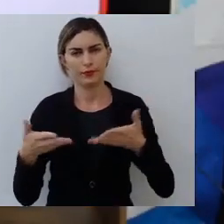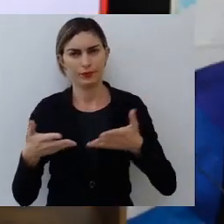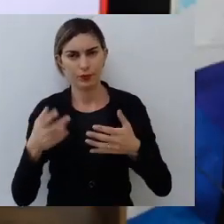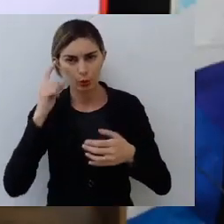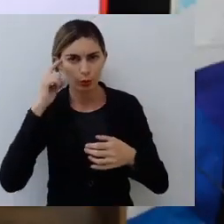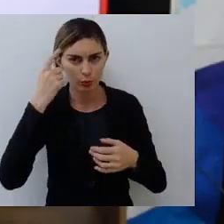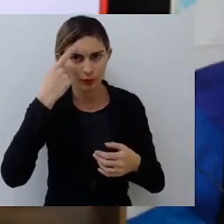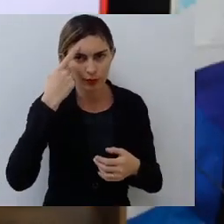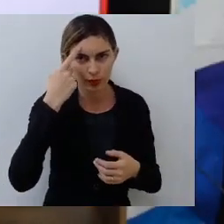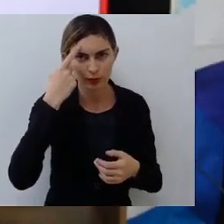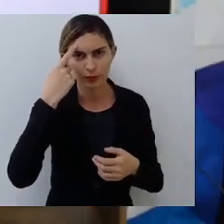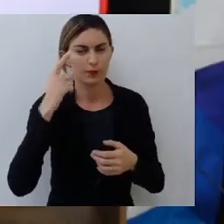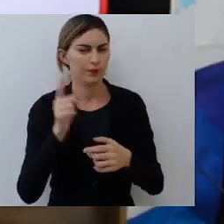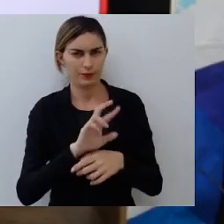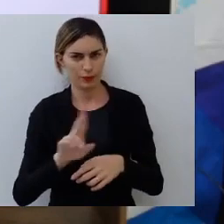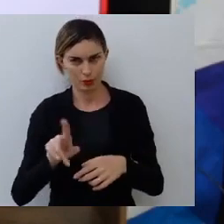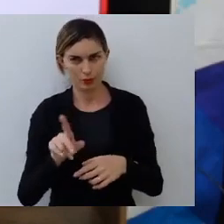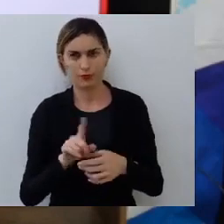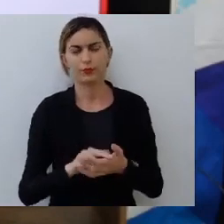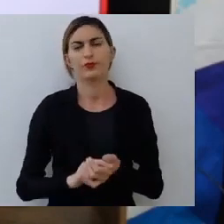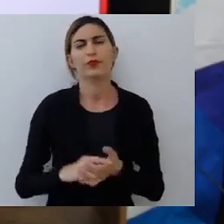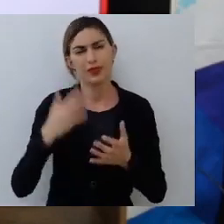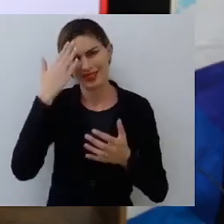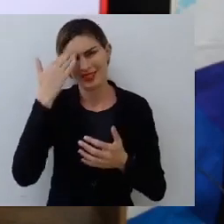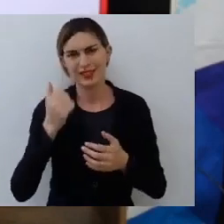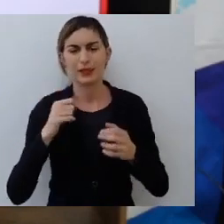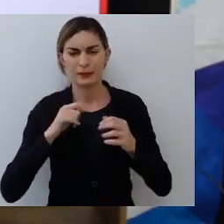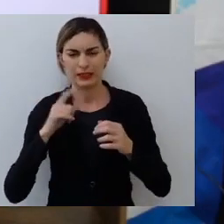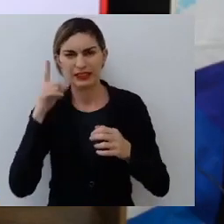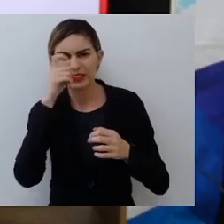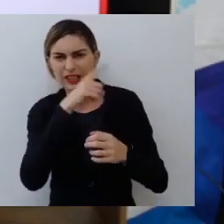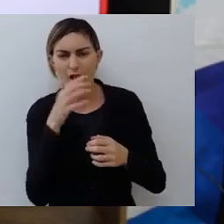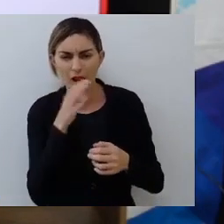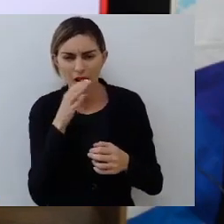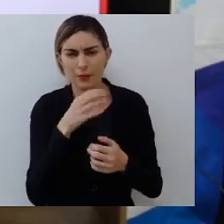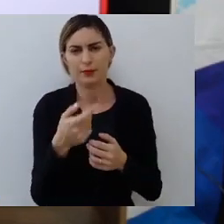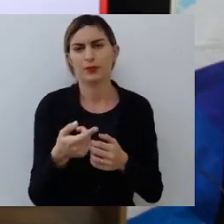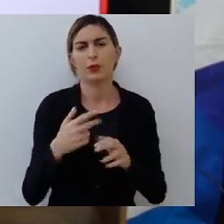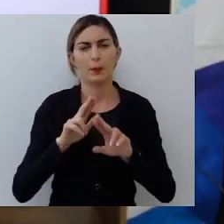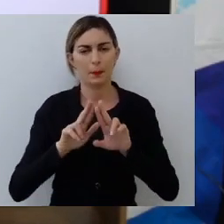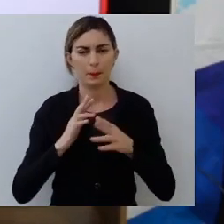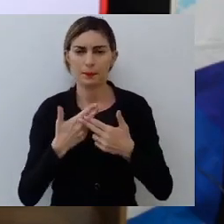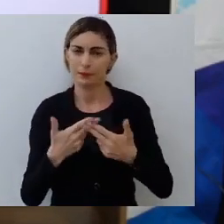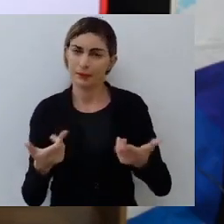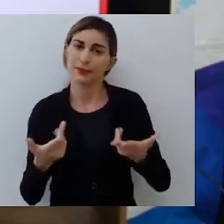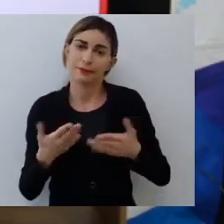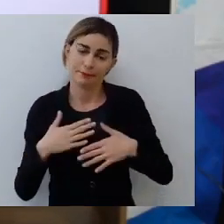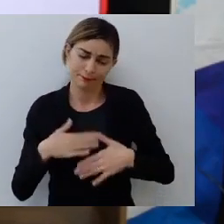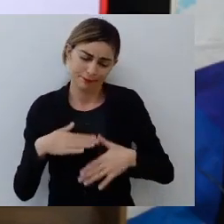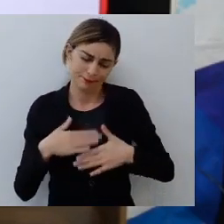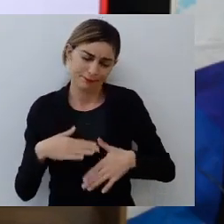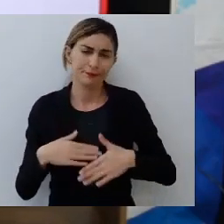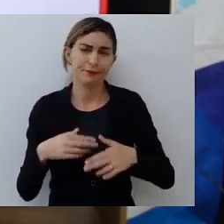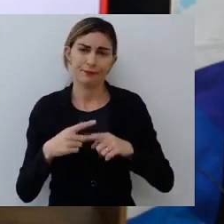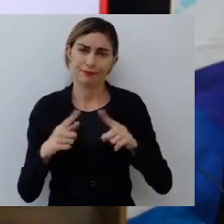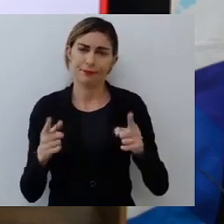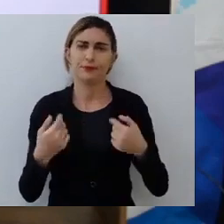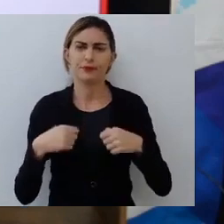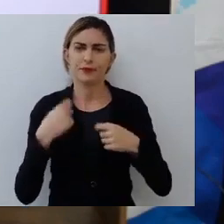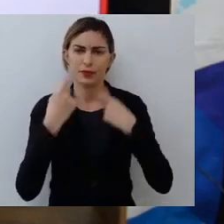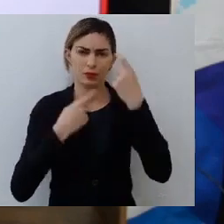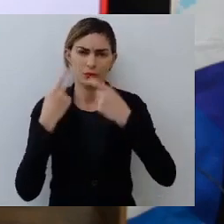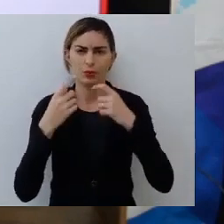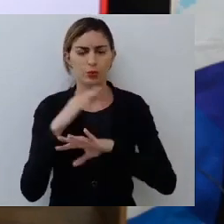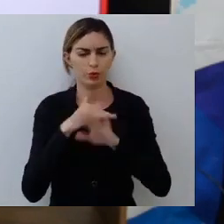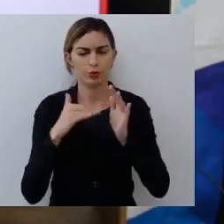Alguma dúvida, gente? Não? Eu sei que é um pouco corrido, mas por enquanto é assim que vai ser. Mas não se preocupe,